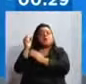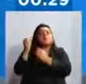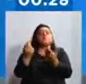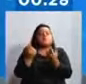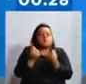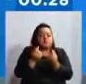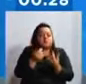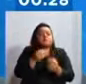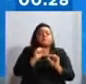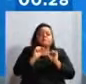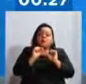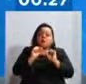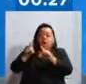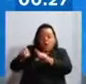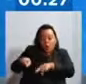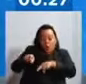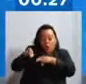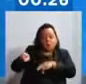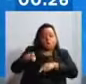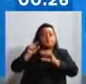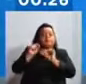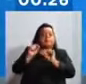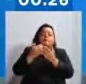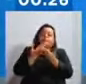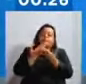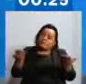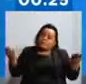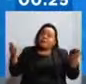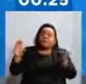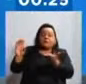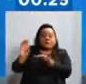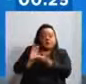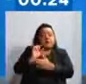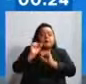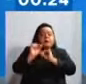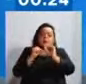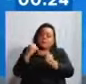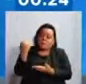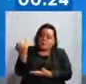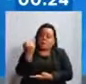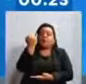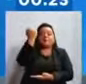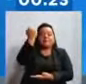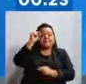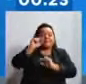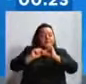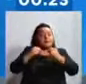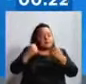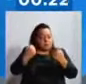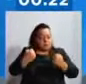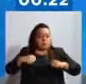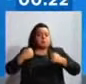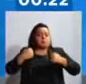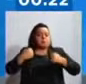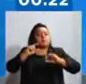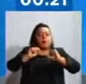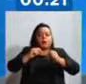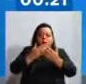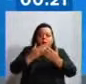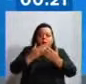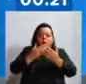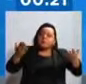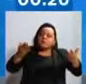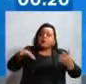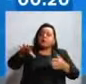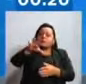para fortalecer a agricultura, que essa, sim, é uma grande fonte de renda, é uma grande necessidade aqui para